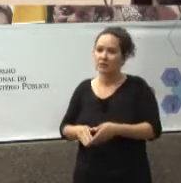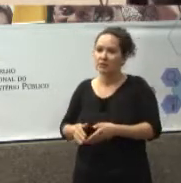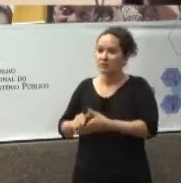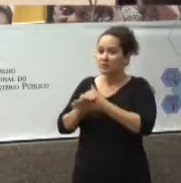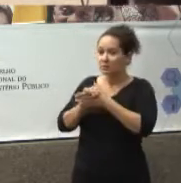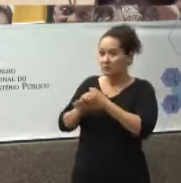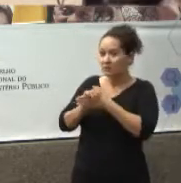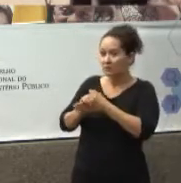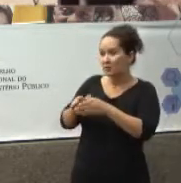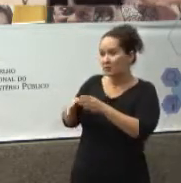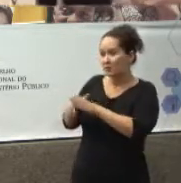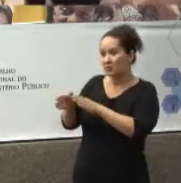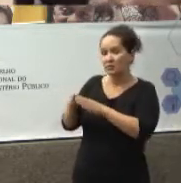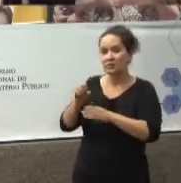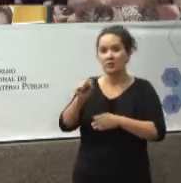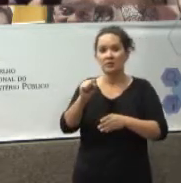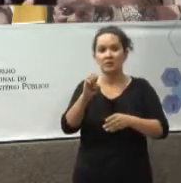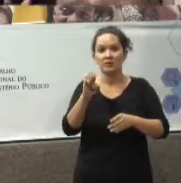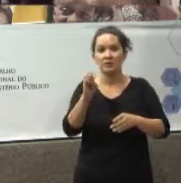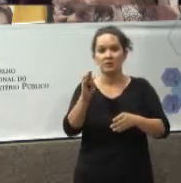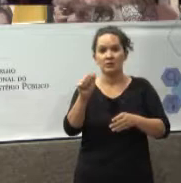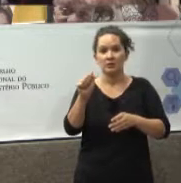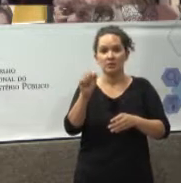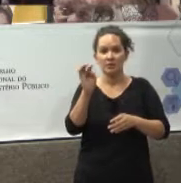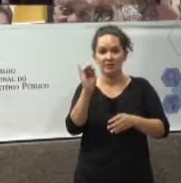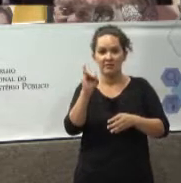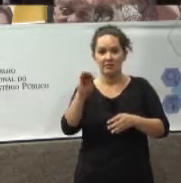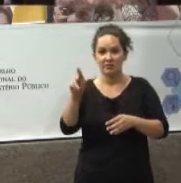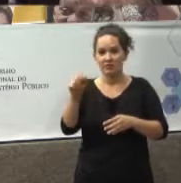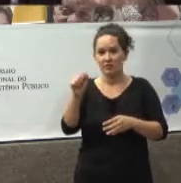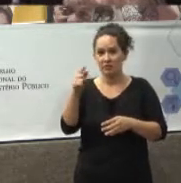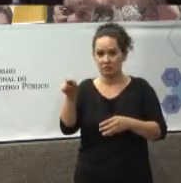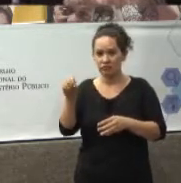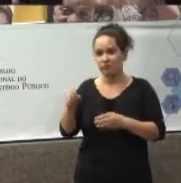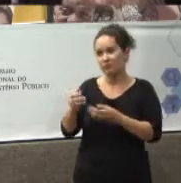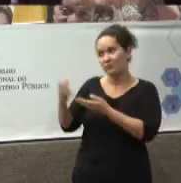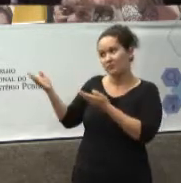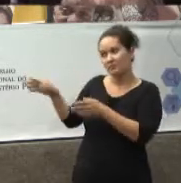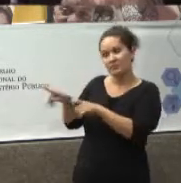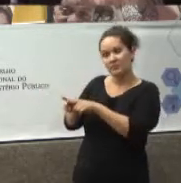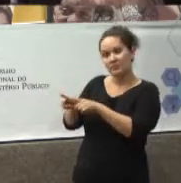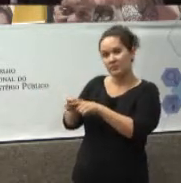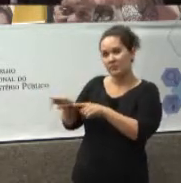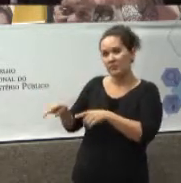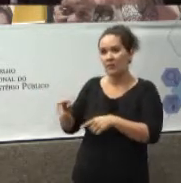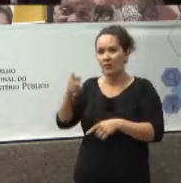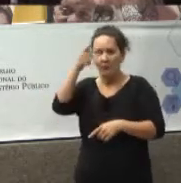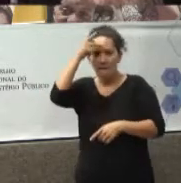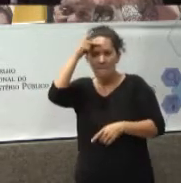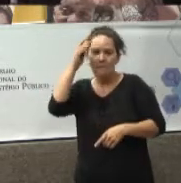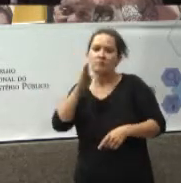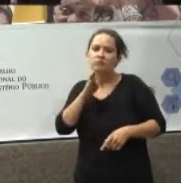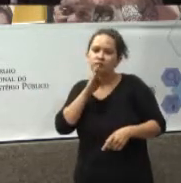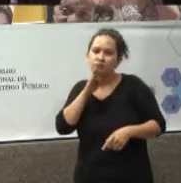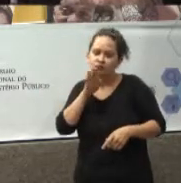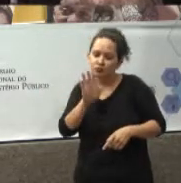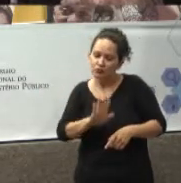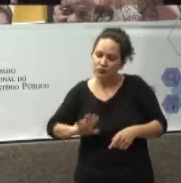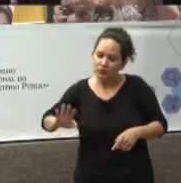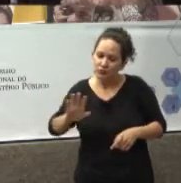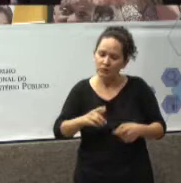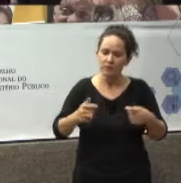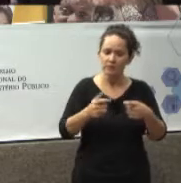caxeta sebastião cacheta gostaria de saudar o colega na mesa também ele é uma figura muito conhecida no meio médico porque